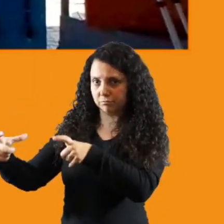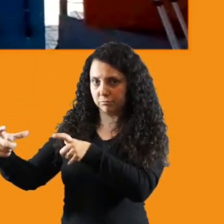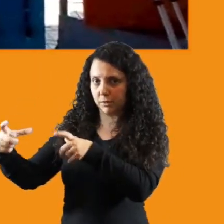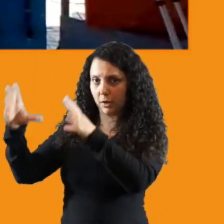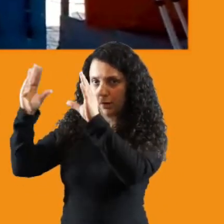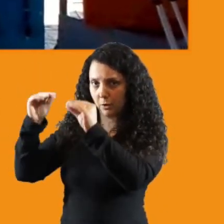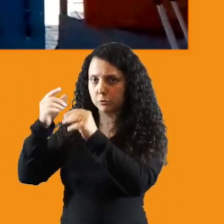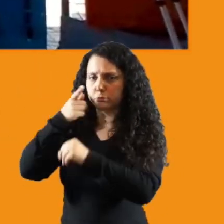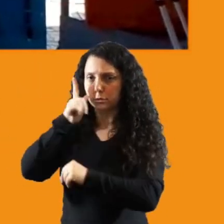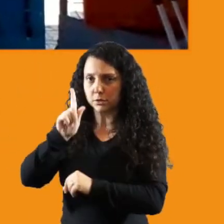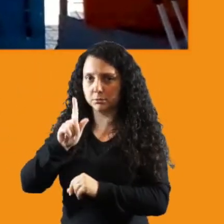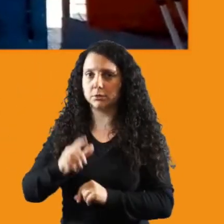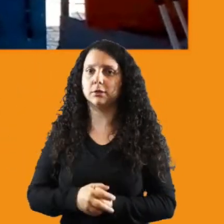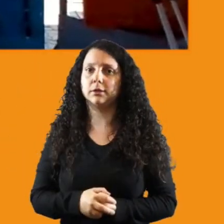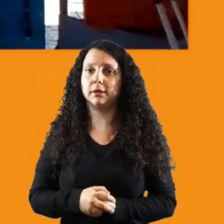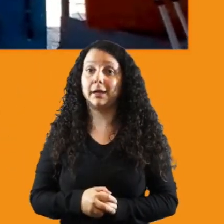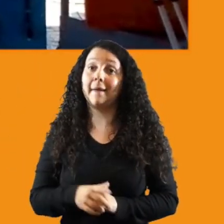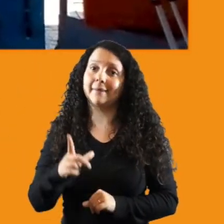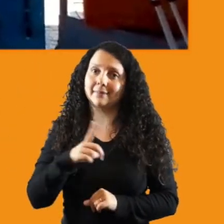que tem essa pergunta no Google.